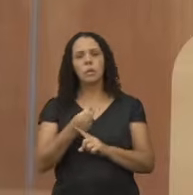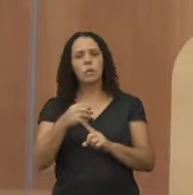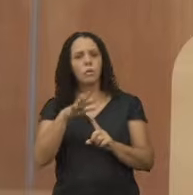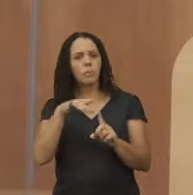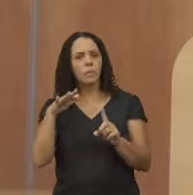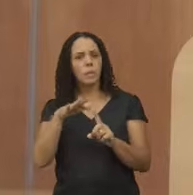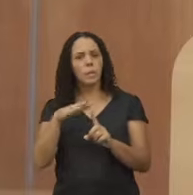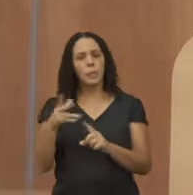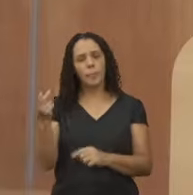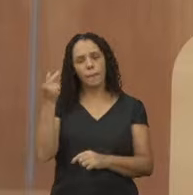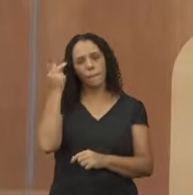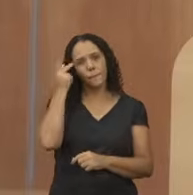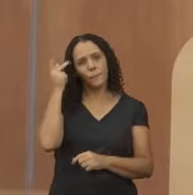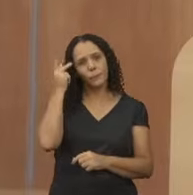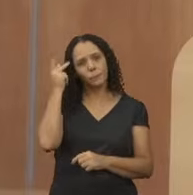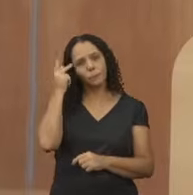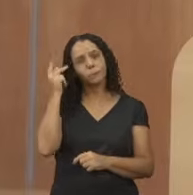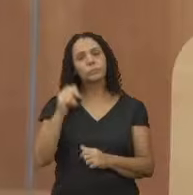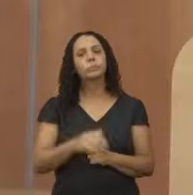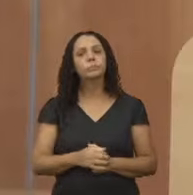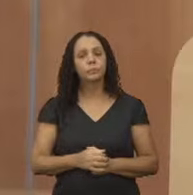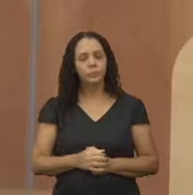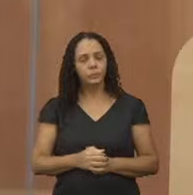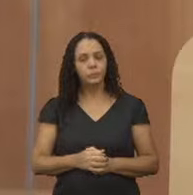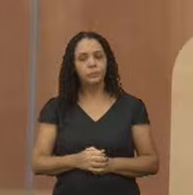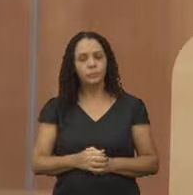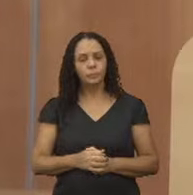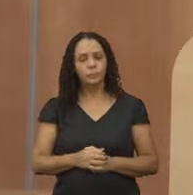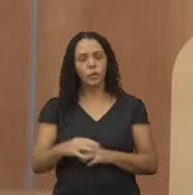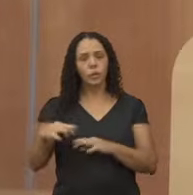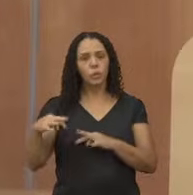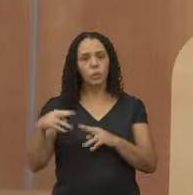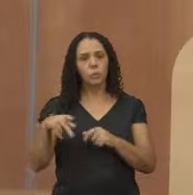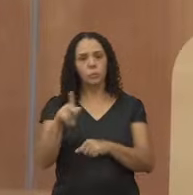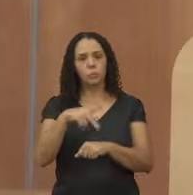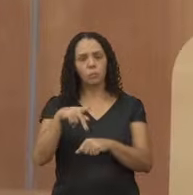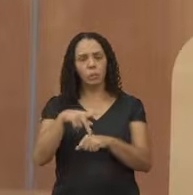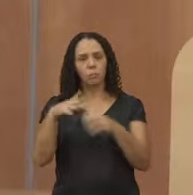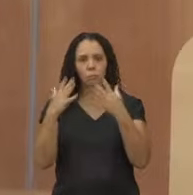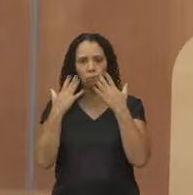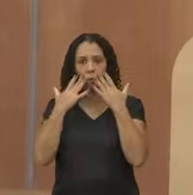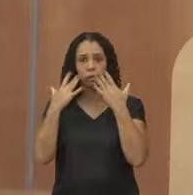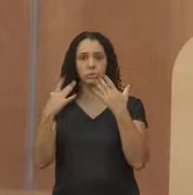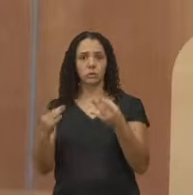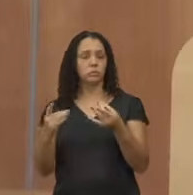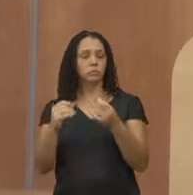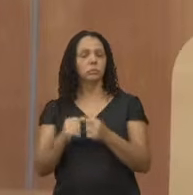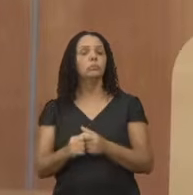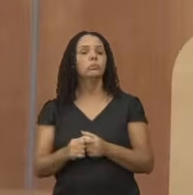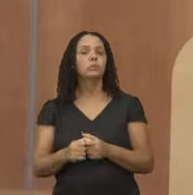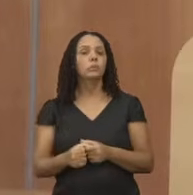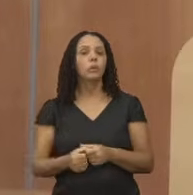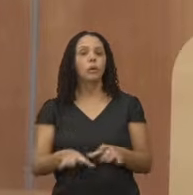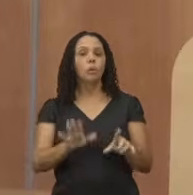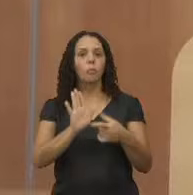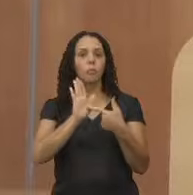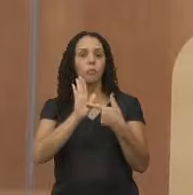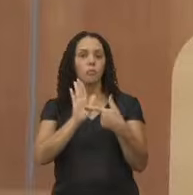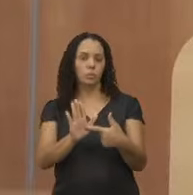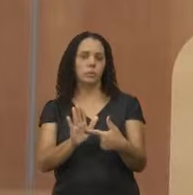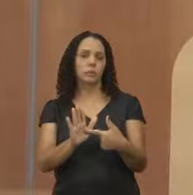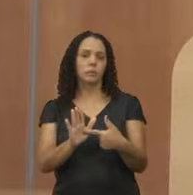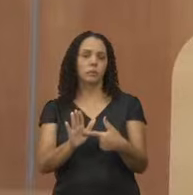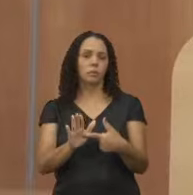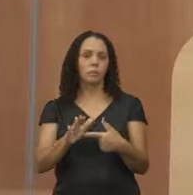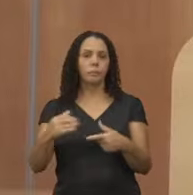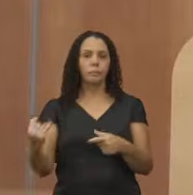na capital paulista, chamando a atenção de todo o país. Como importante formas de manifestação e arte